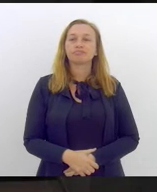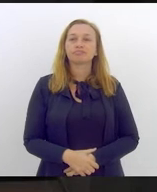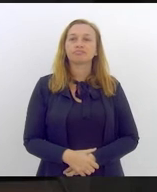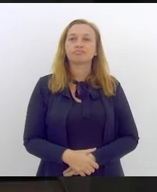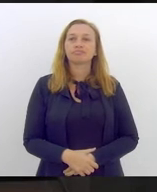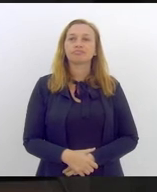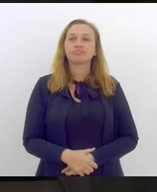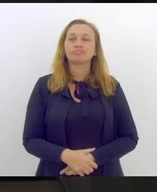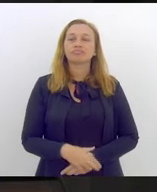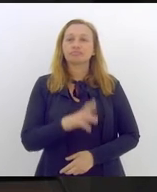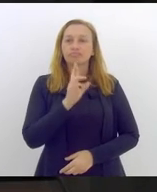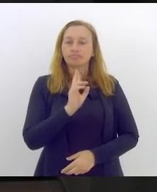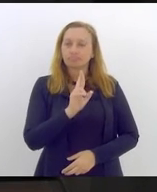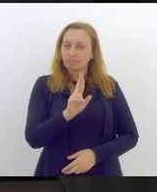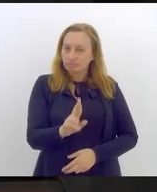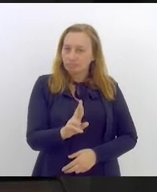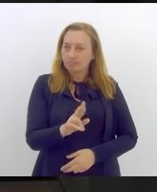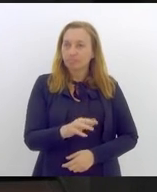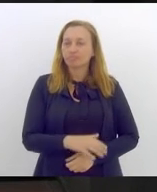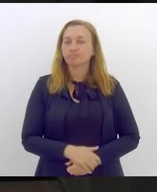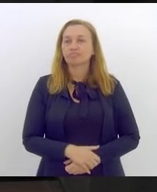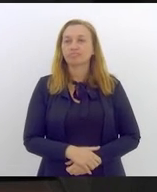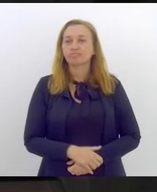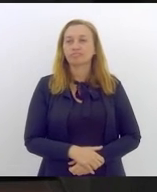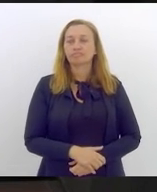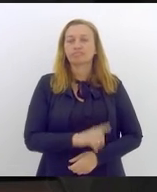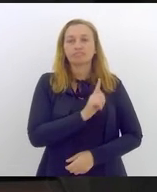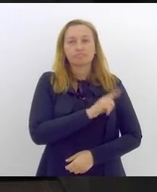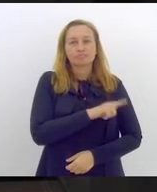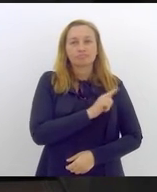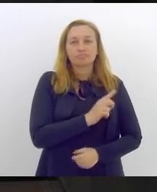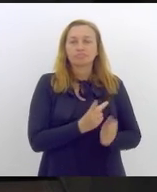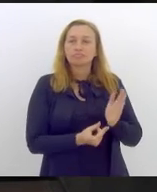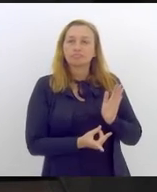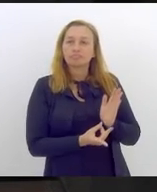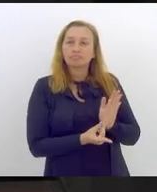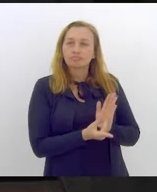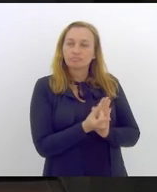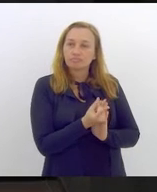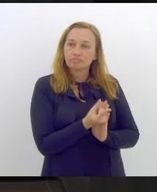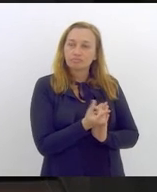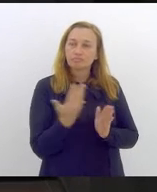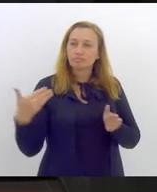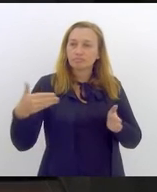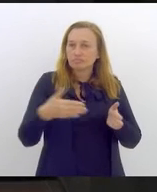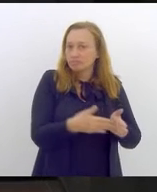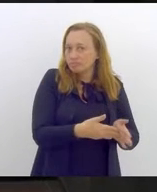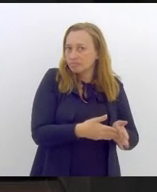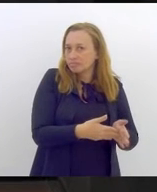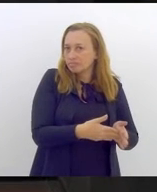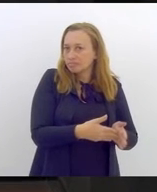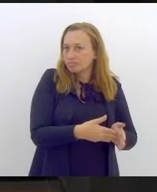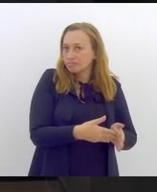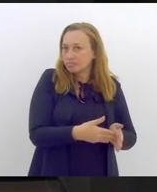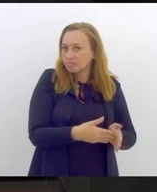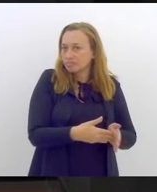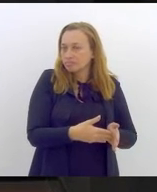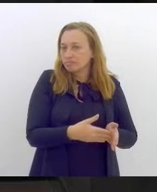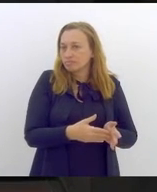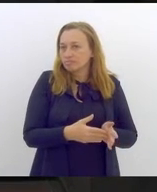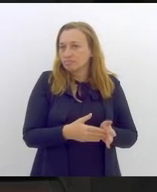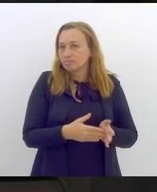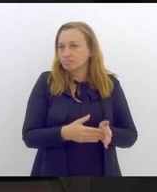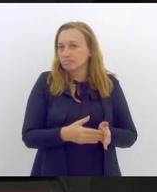os resultados da gestão orçamentária até o término